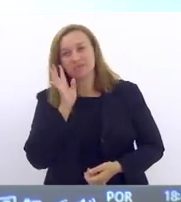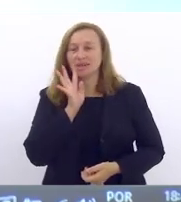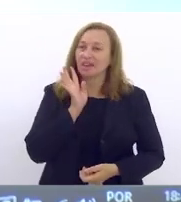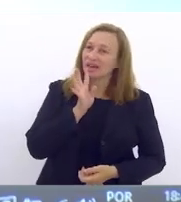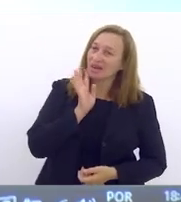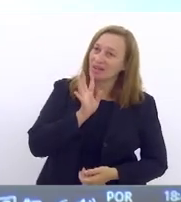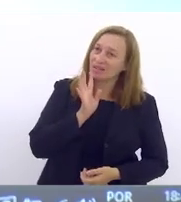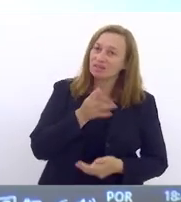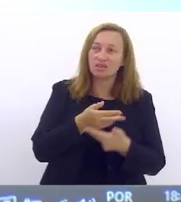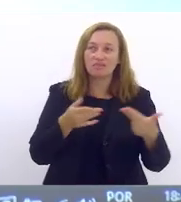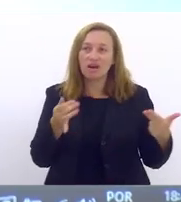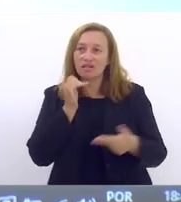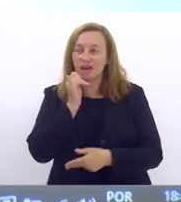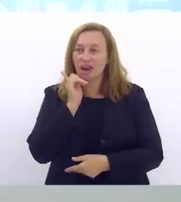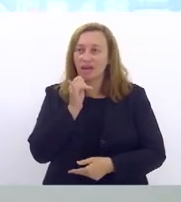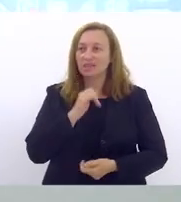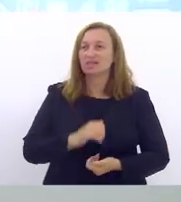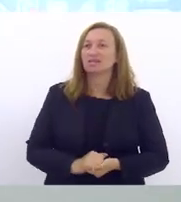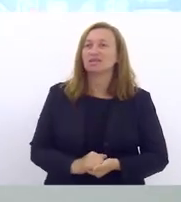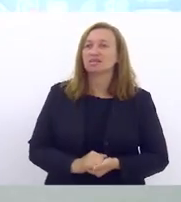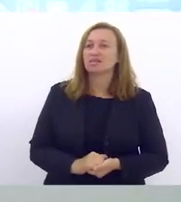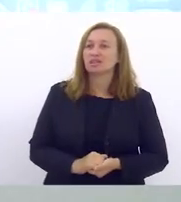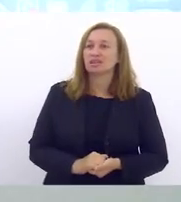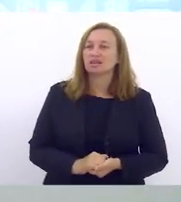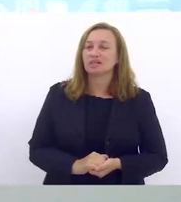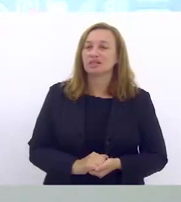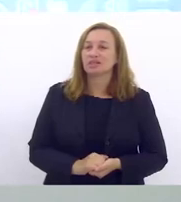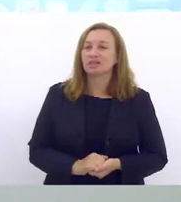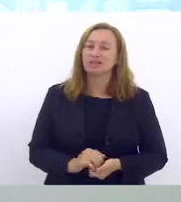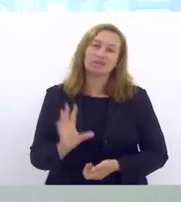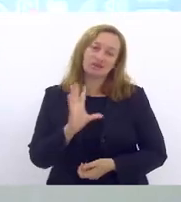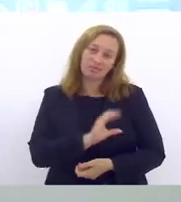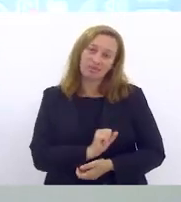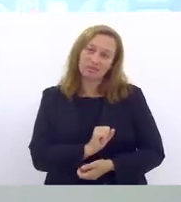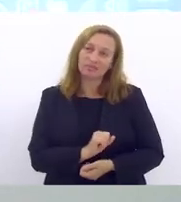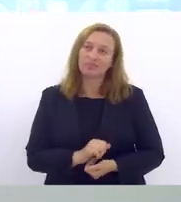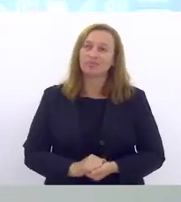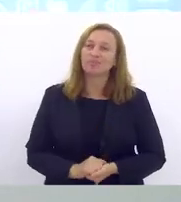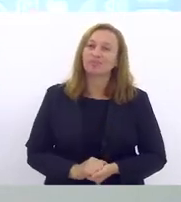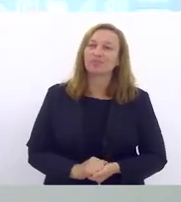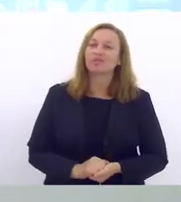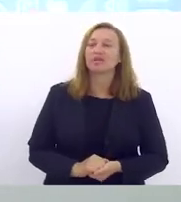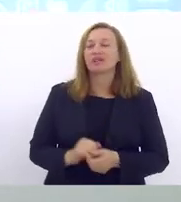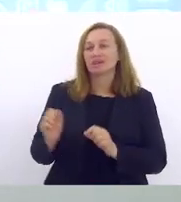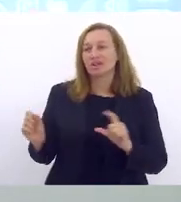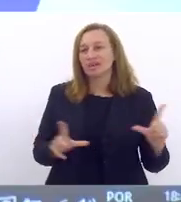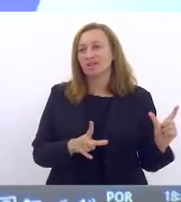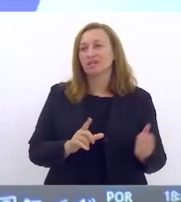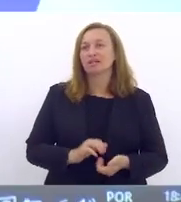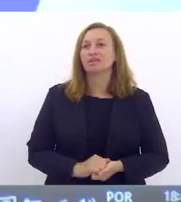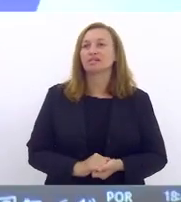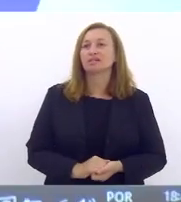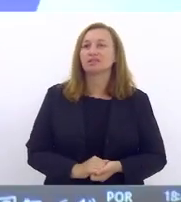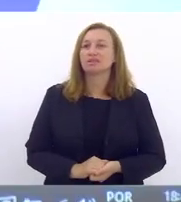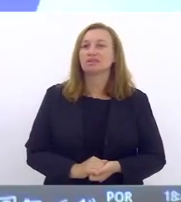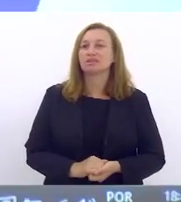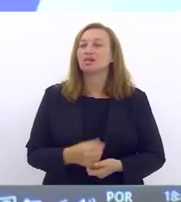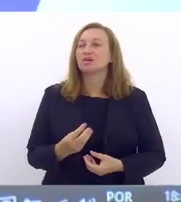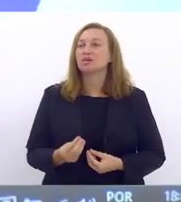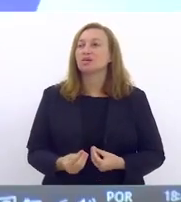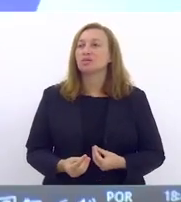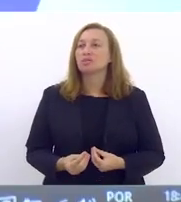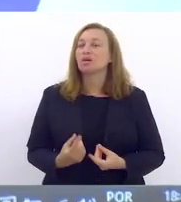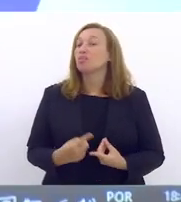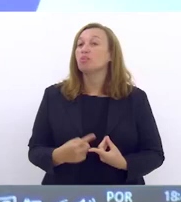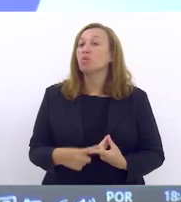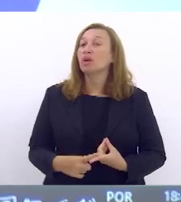A gente já tem vários relatos desse assim, ó, que beira a ser romântico. Passa para mim, fazendo um favor. Como a gente, por